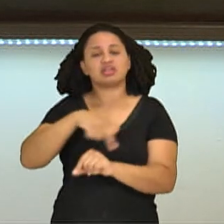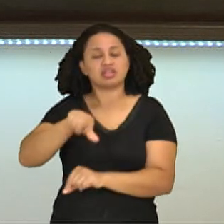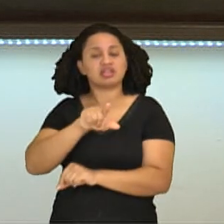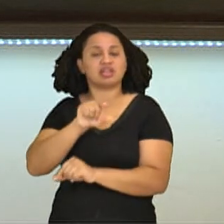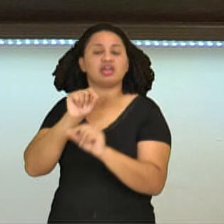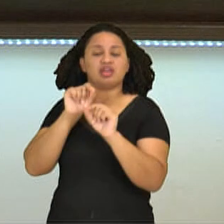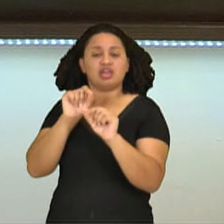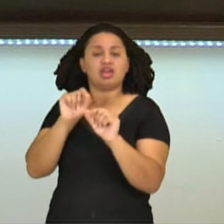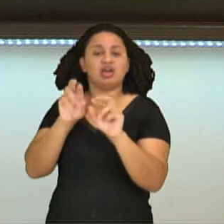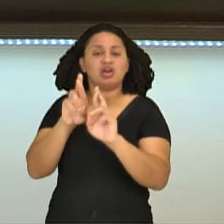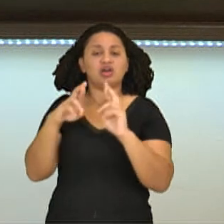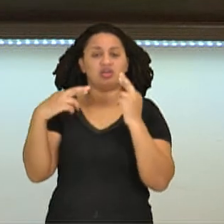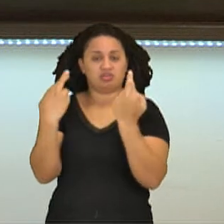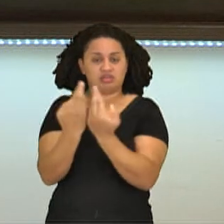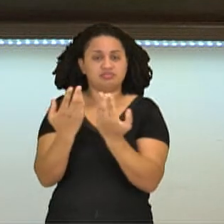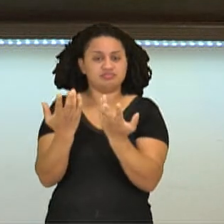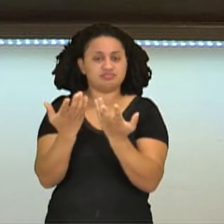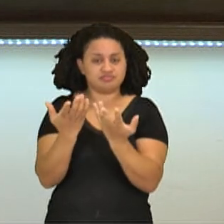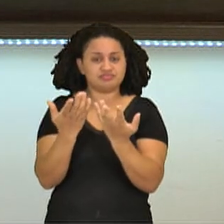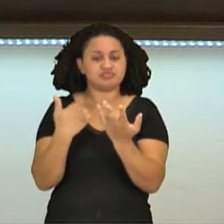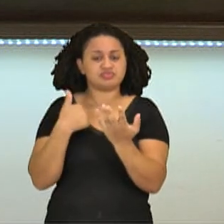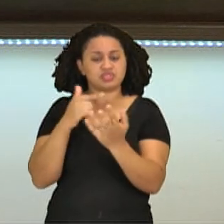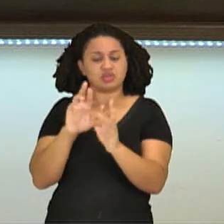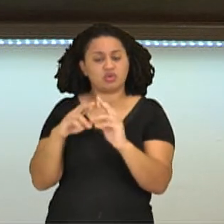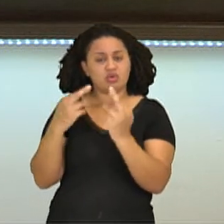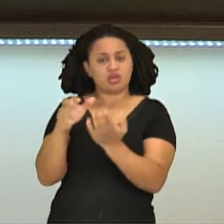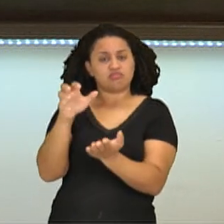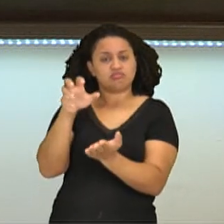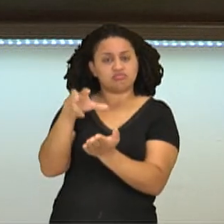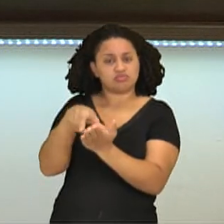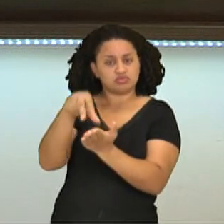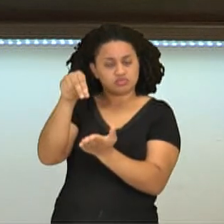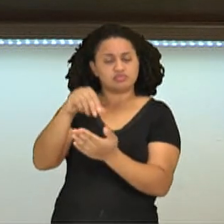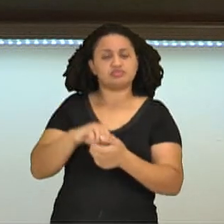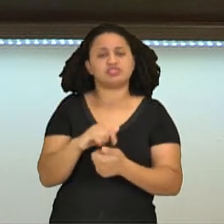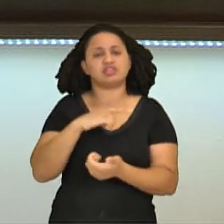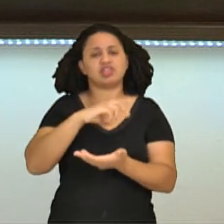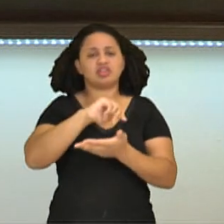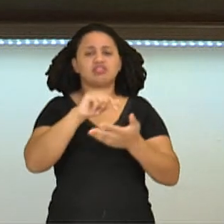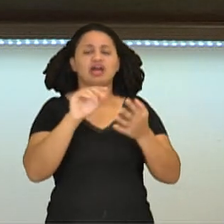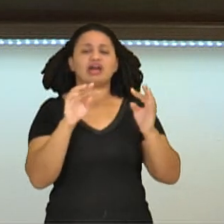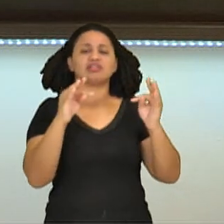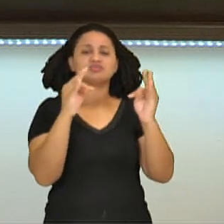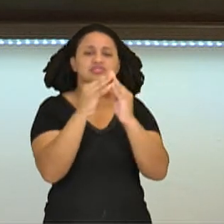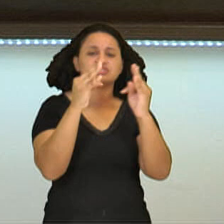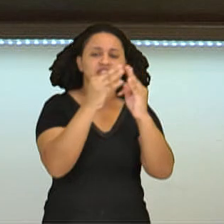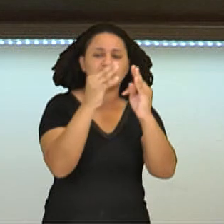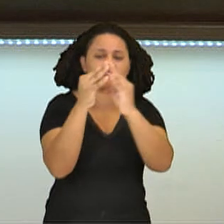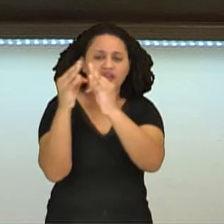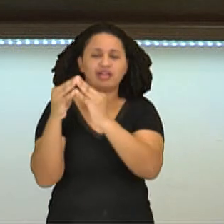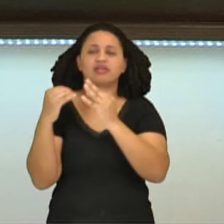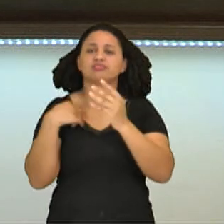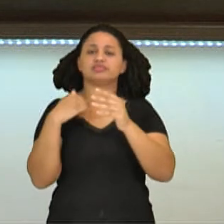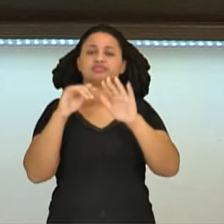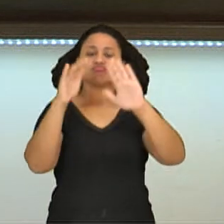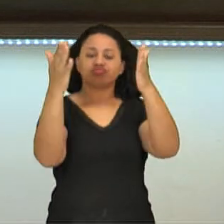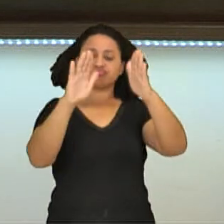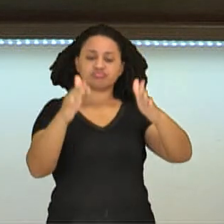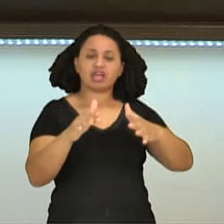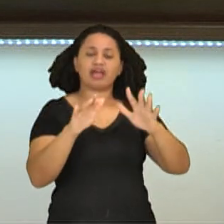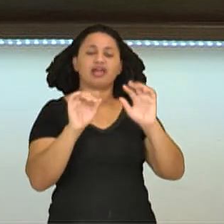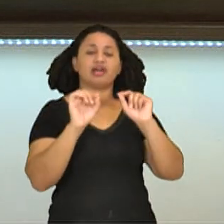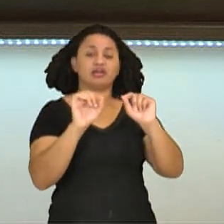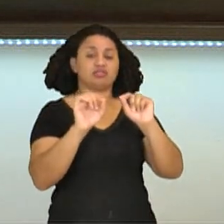reino Cuxi. Então tem muitos templos, enfim, estátuas de deuses egípcios no